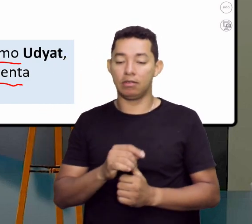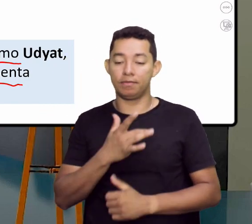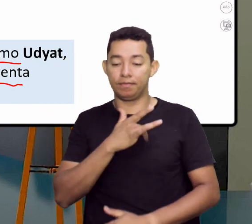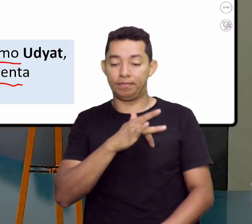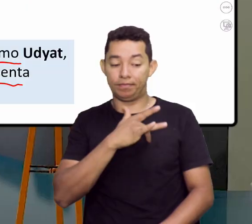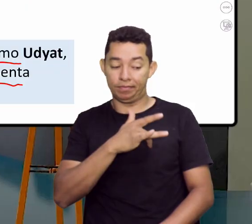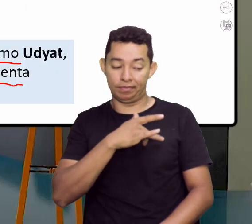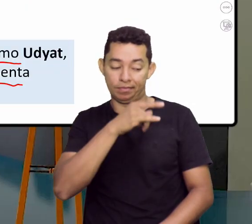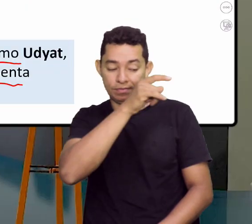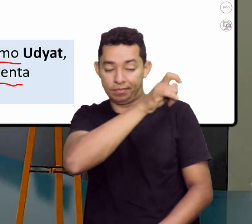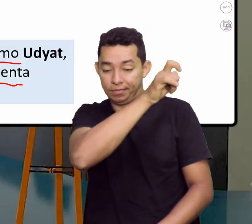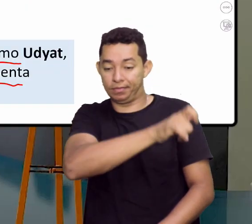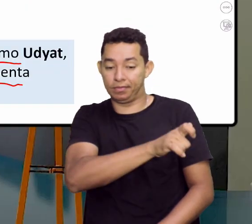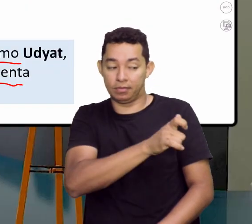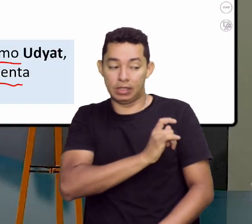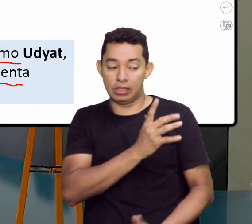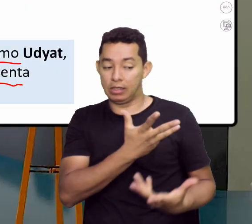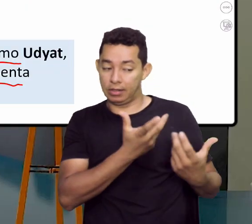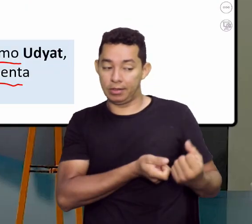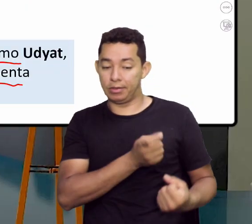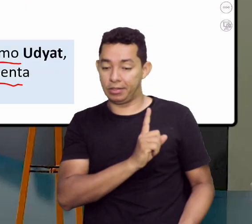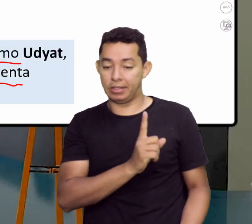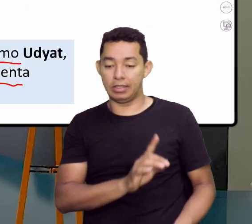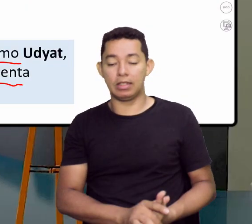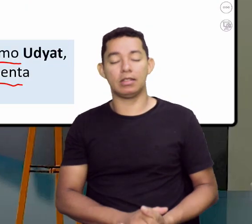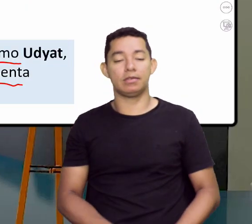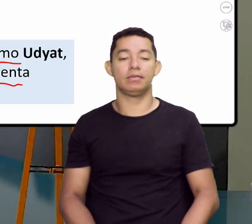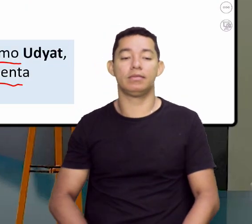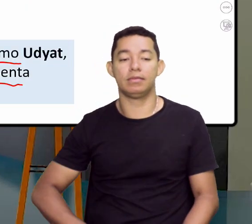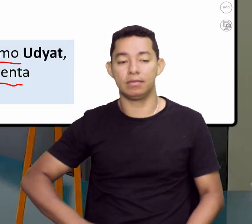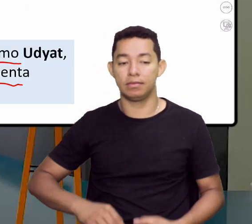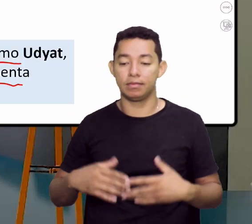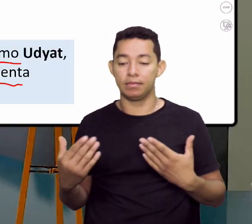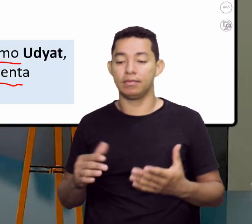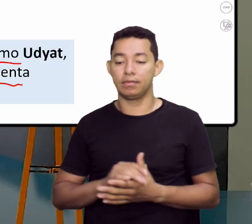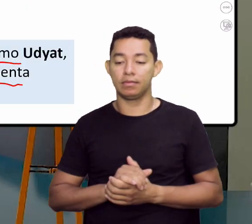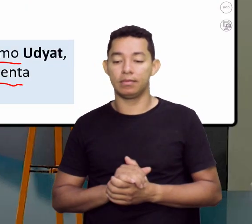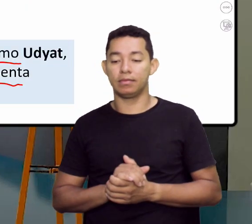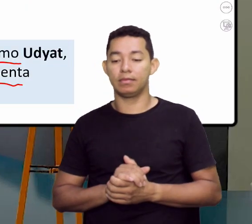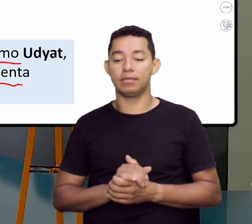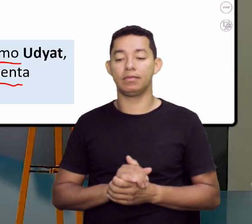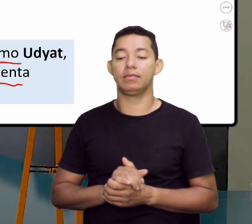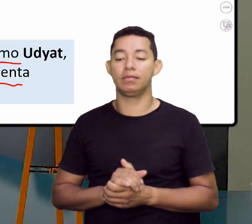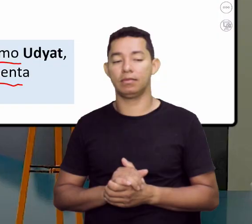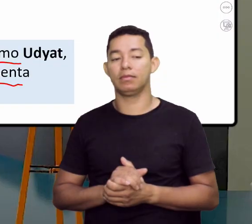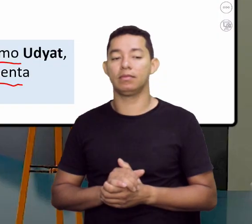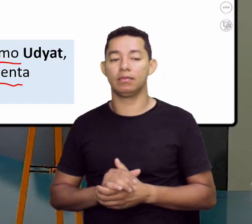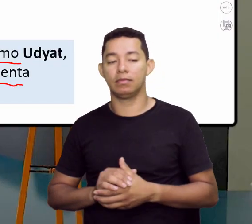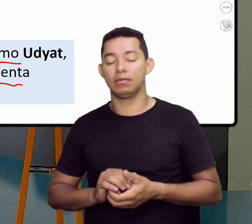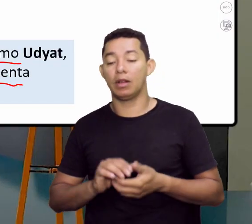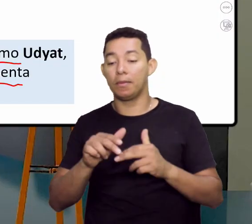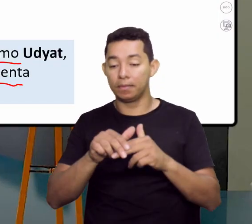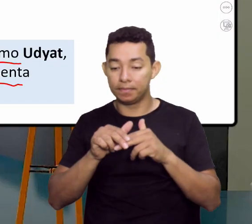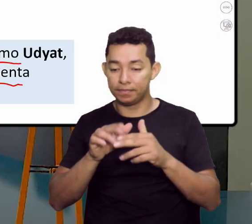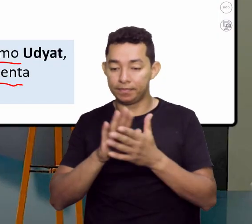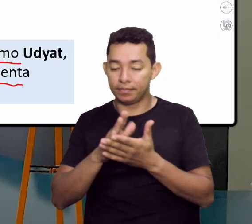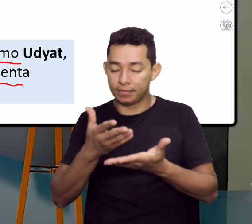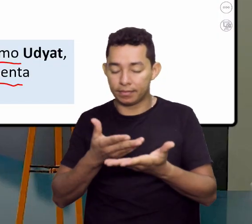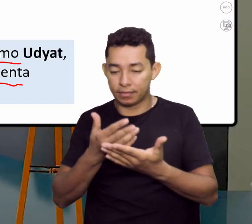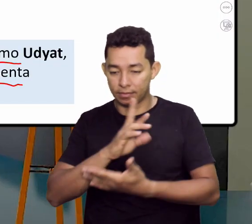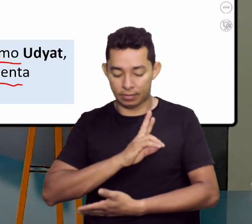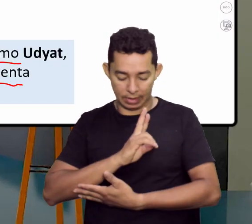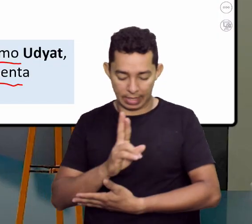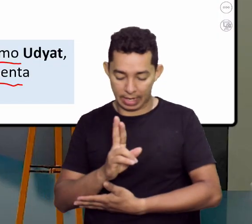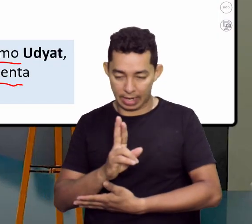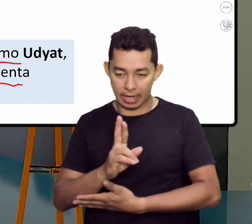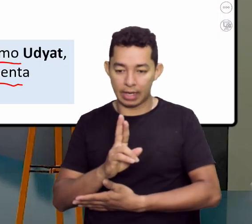não cumprisse com o que estava determinado. Por isso que a religião e a arte, ela